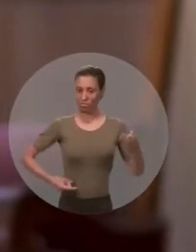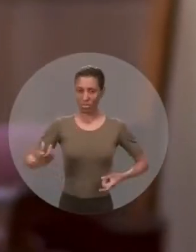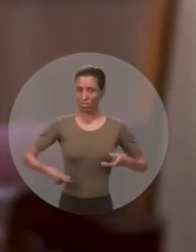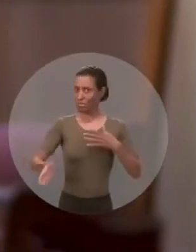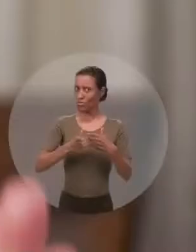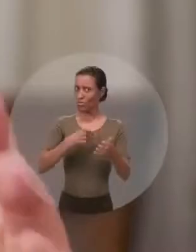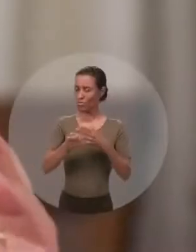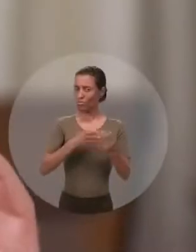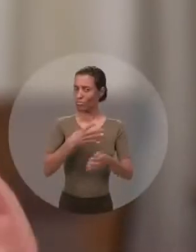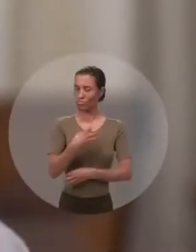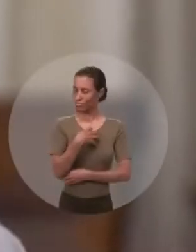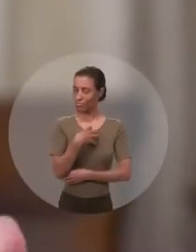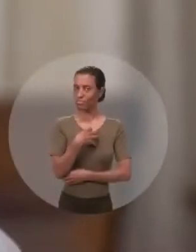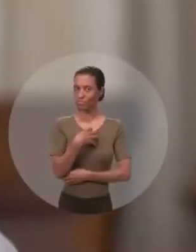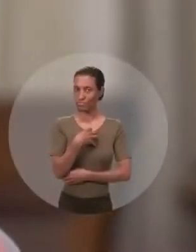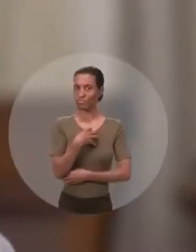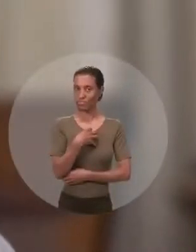pudesse gastar